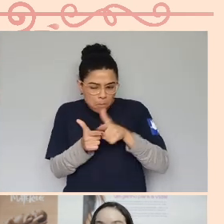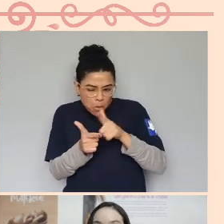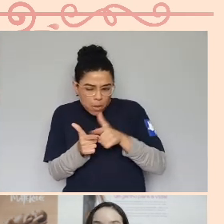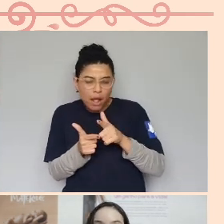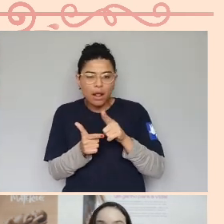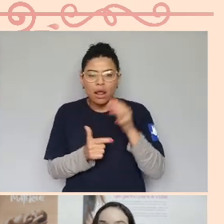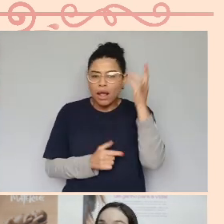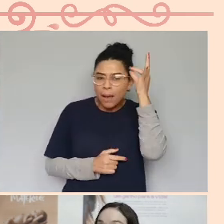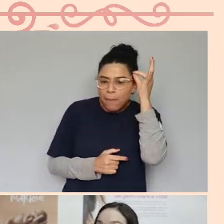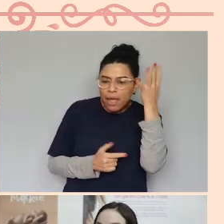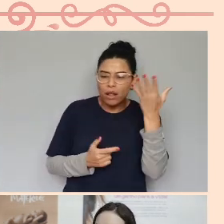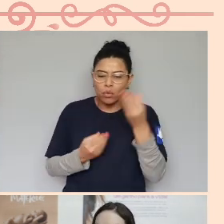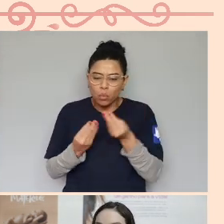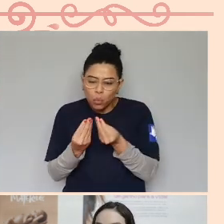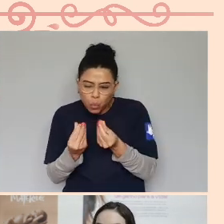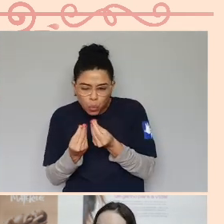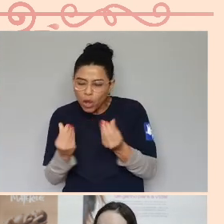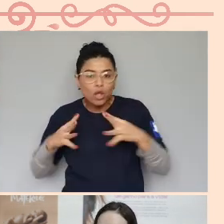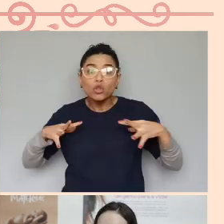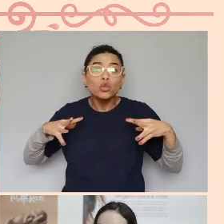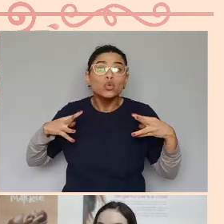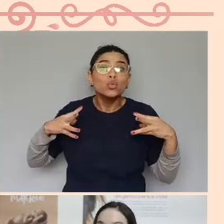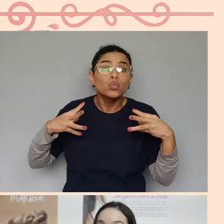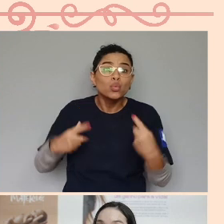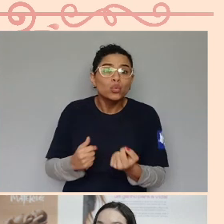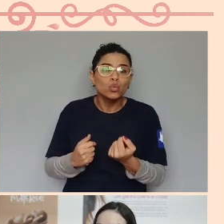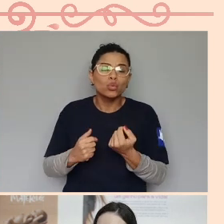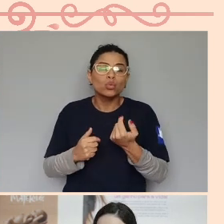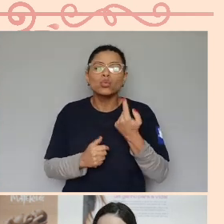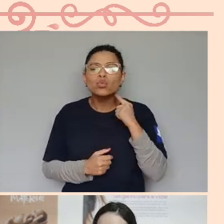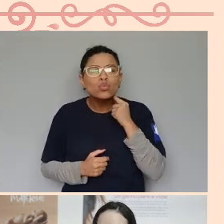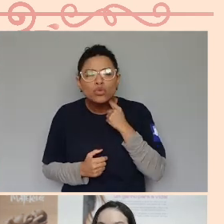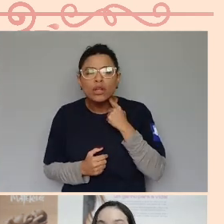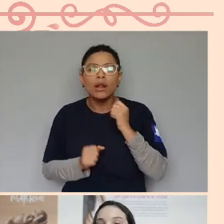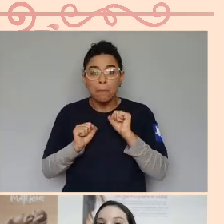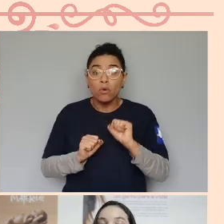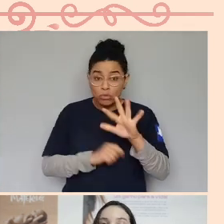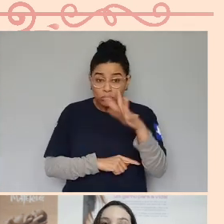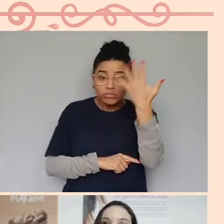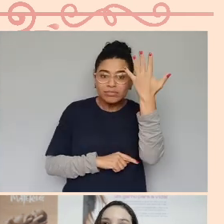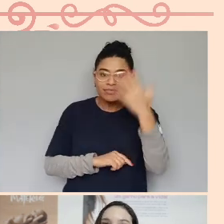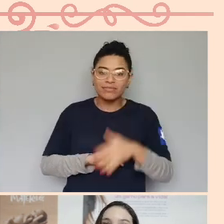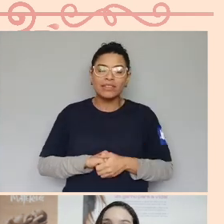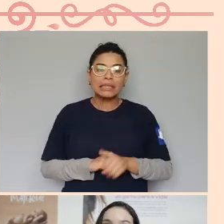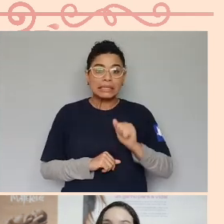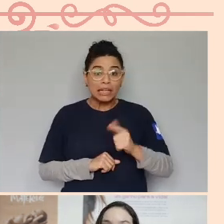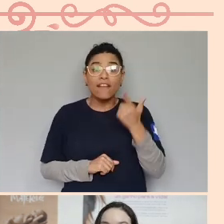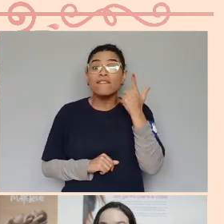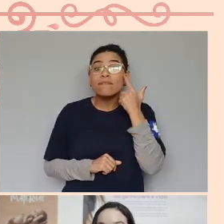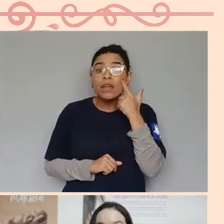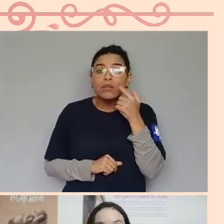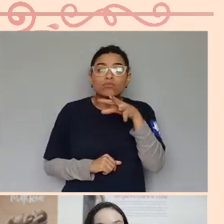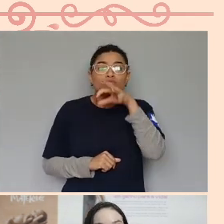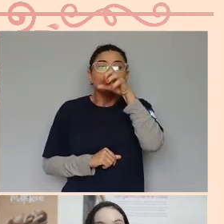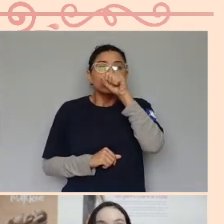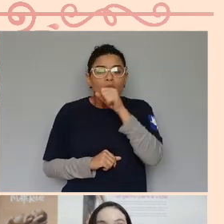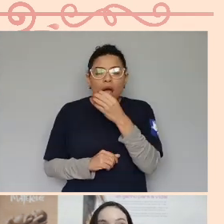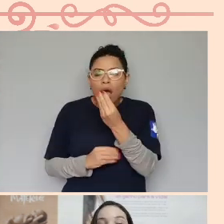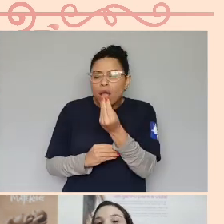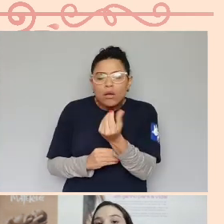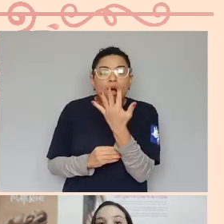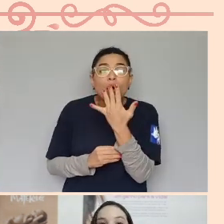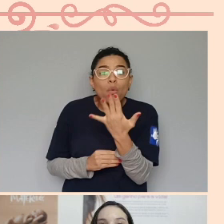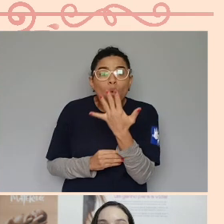como cabelos, pelos, insetos, todos os leites que são desprezados. Verifica-se o cheiro do leite, a cor do